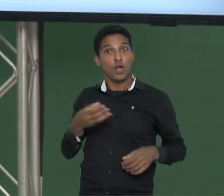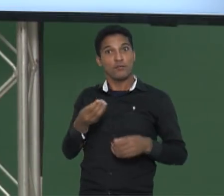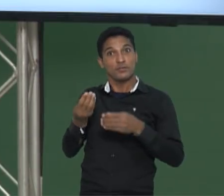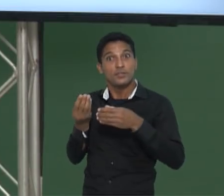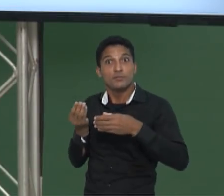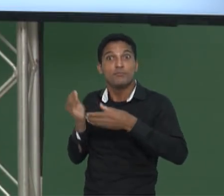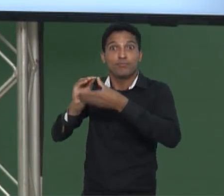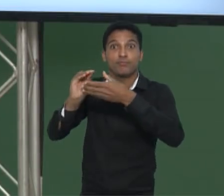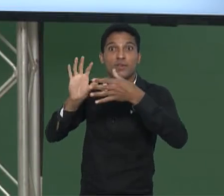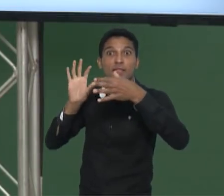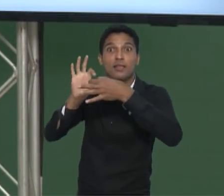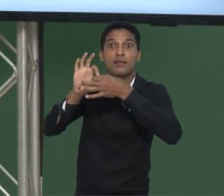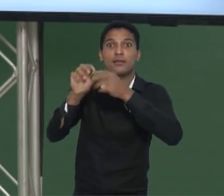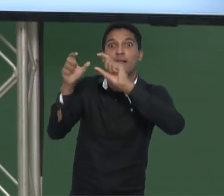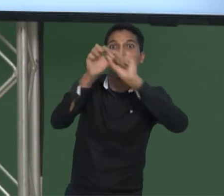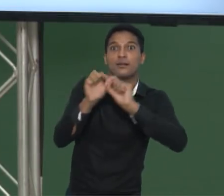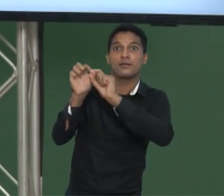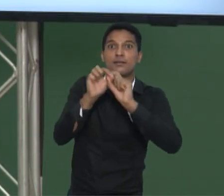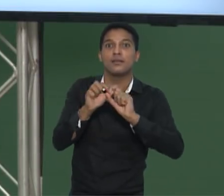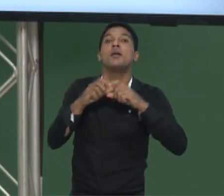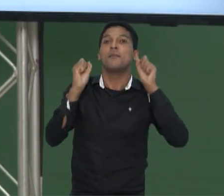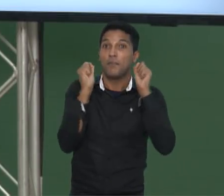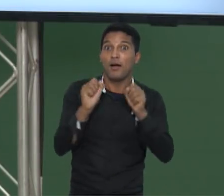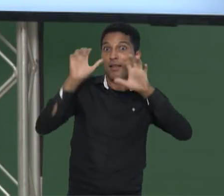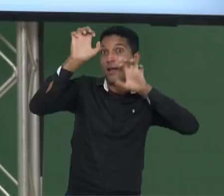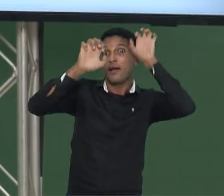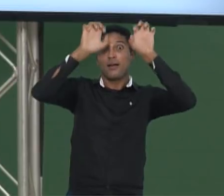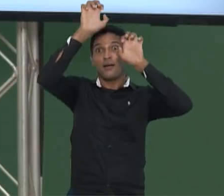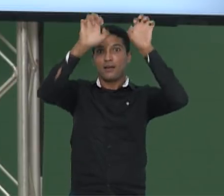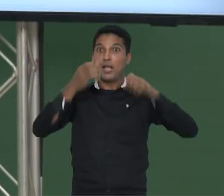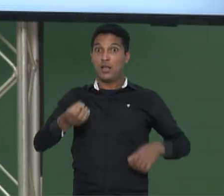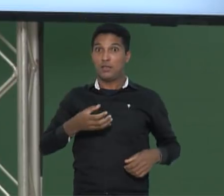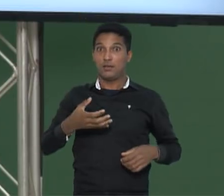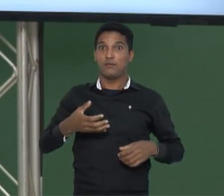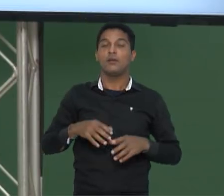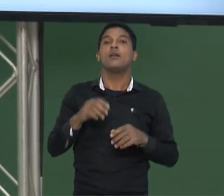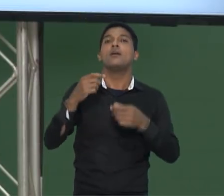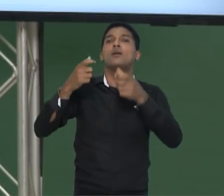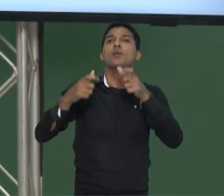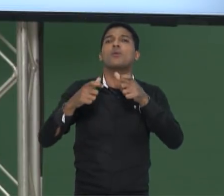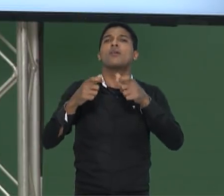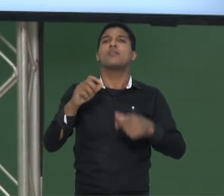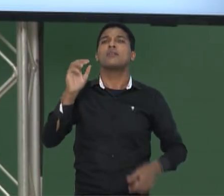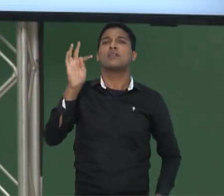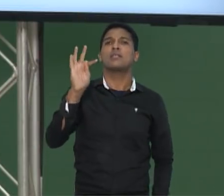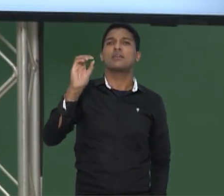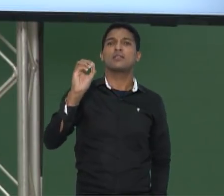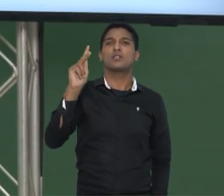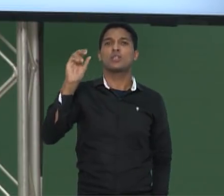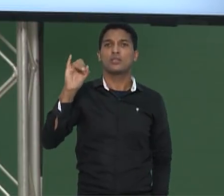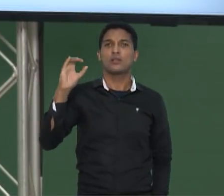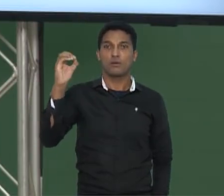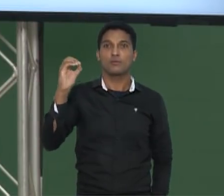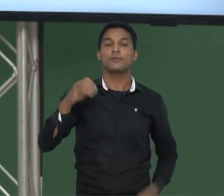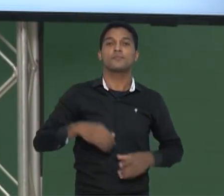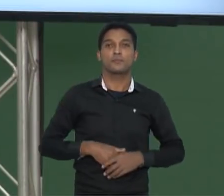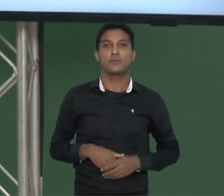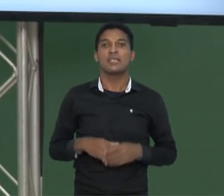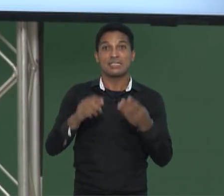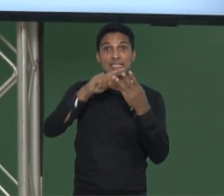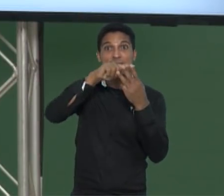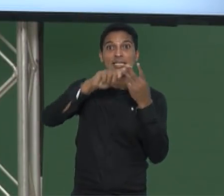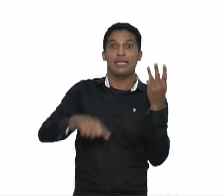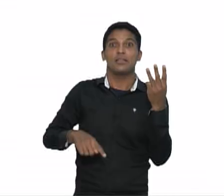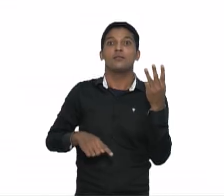Foi incluída a prática da modalidade de escalada esportiva indoor, com 3